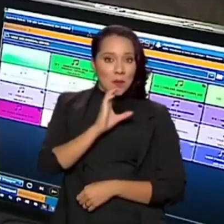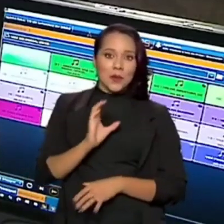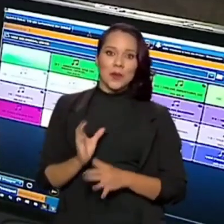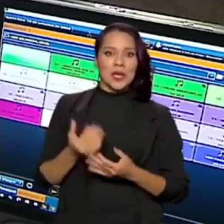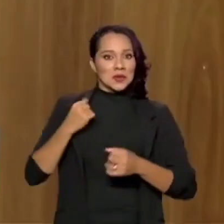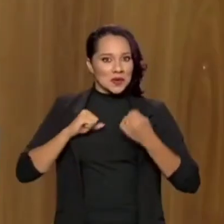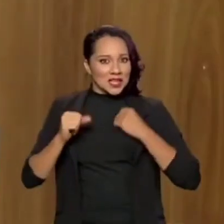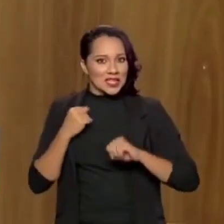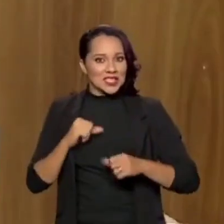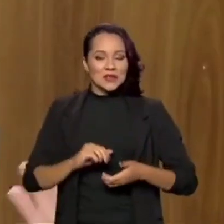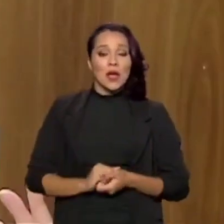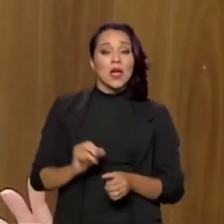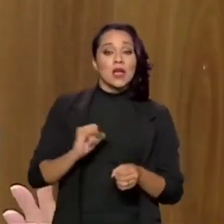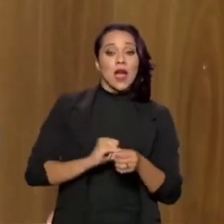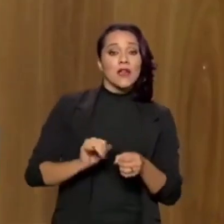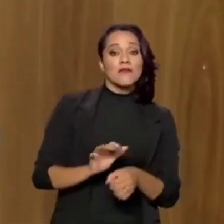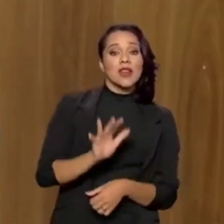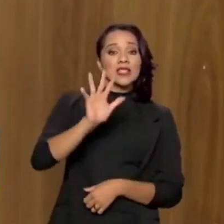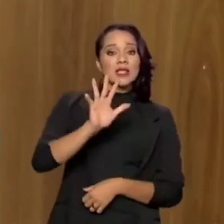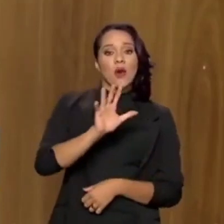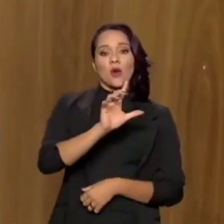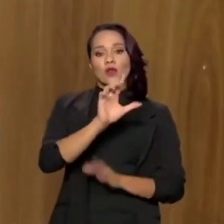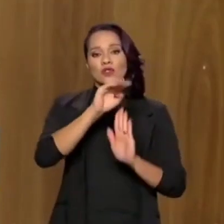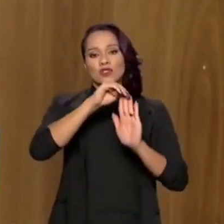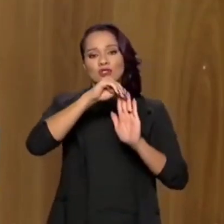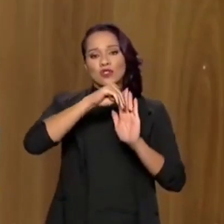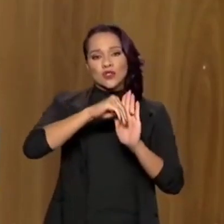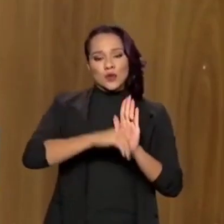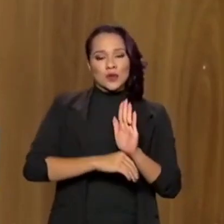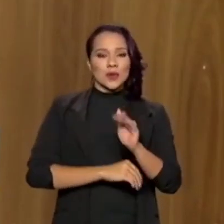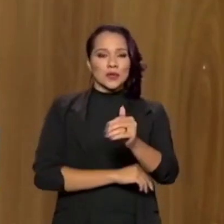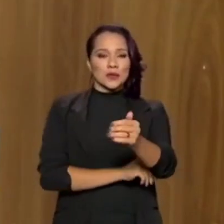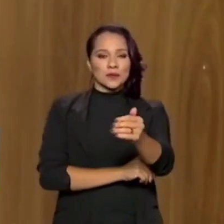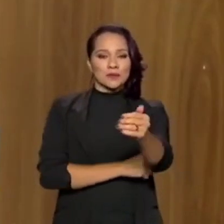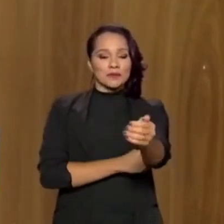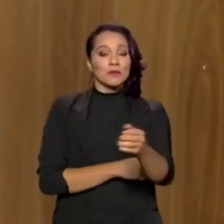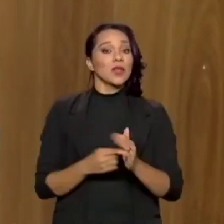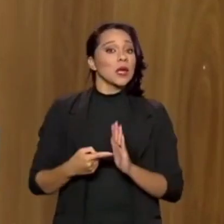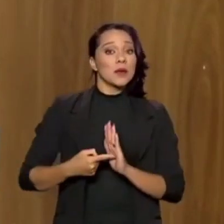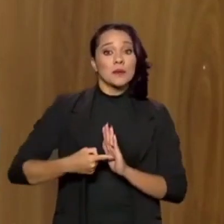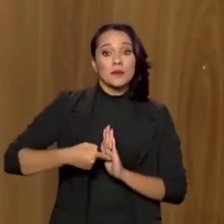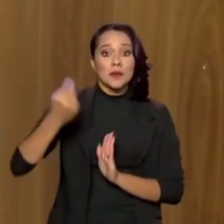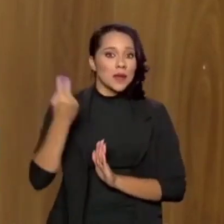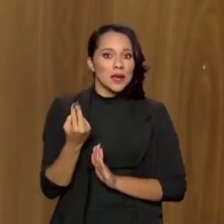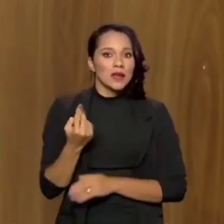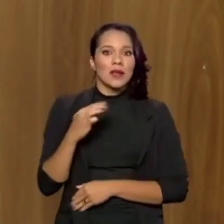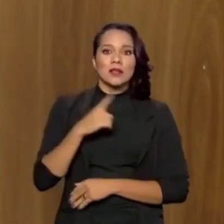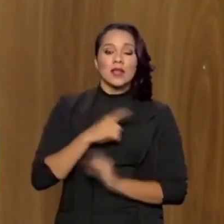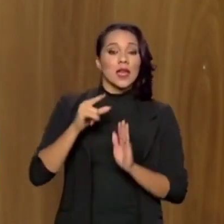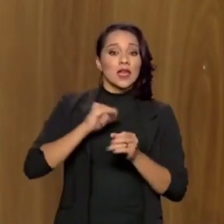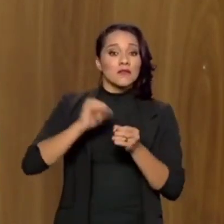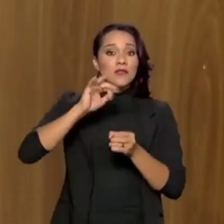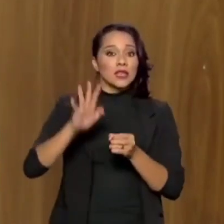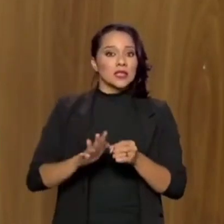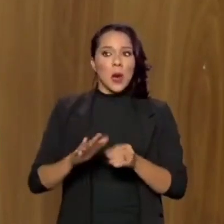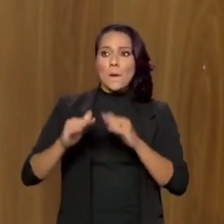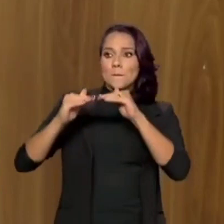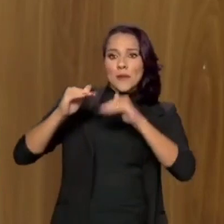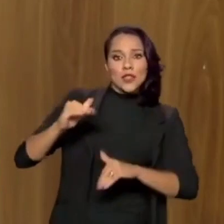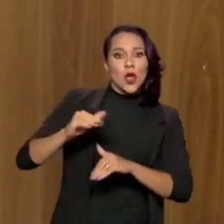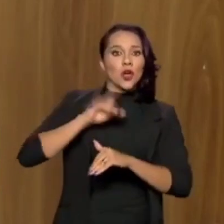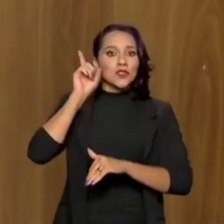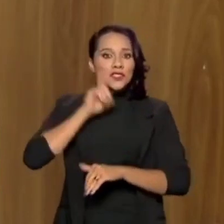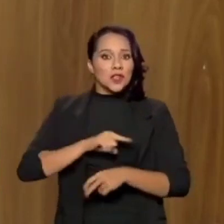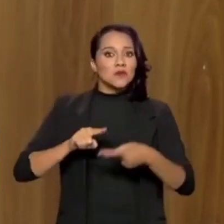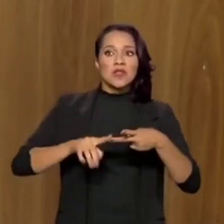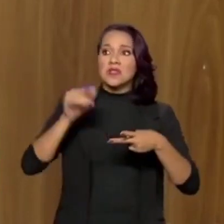previa e a inflação descendo. E, pela primeira vez, nós vamos ter inflação mais baixa que Estados Unidos, Inglaterra, que é